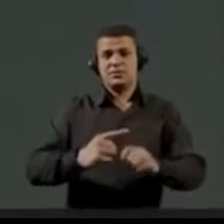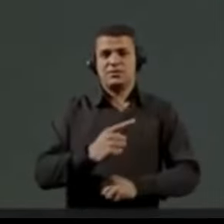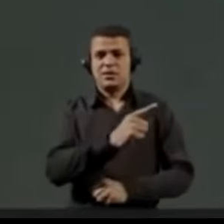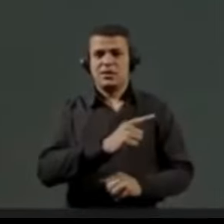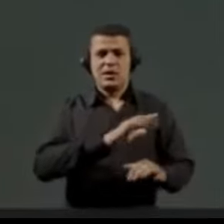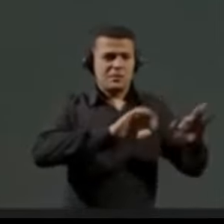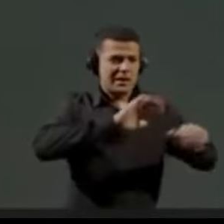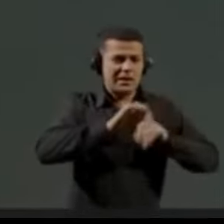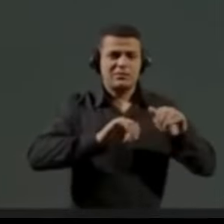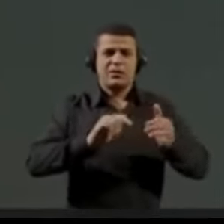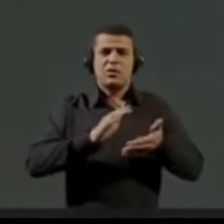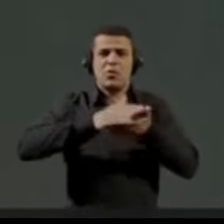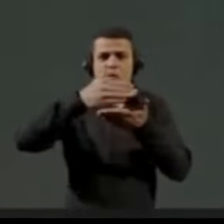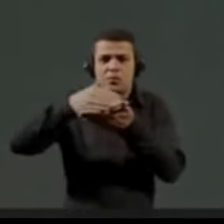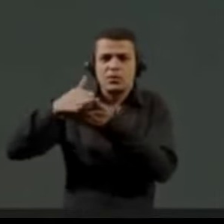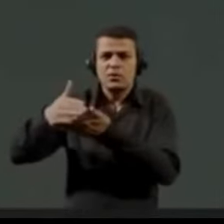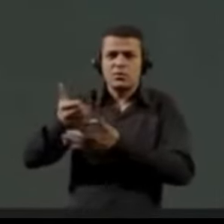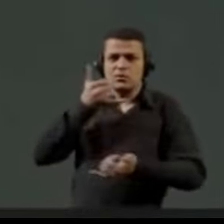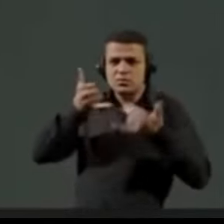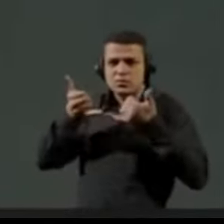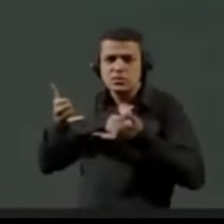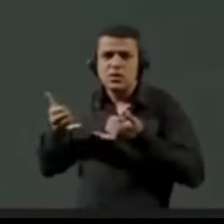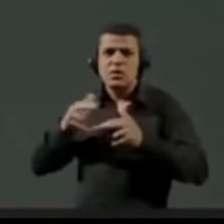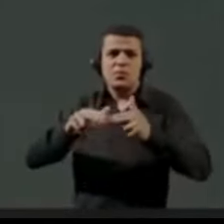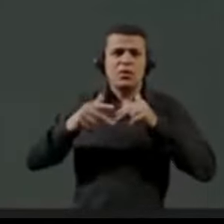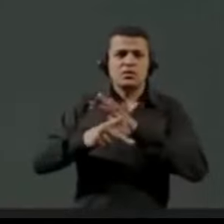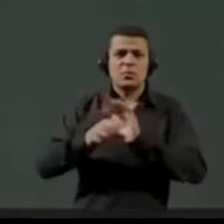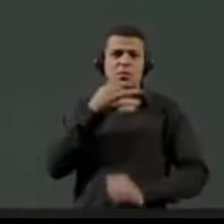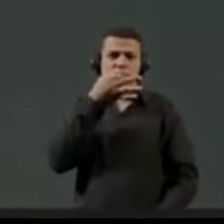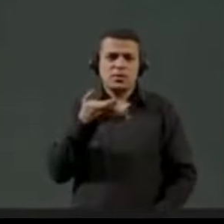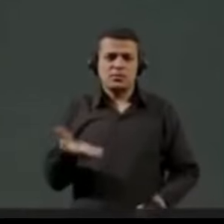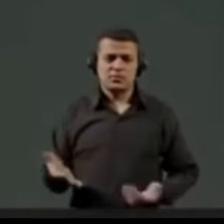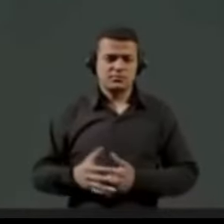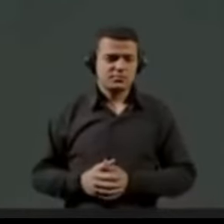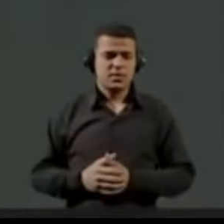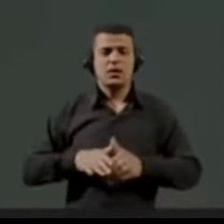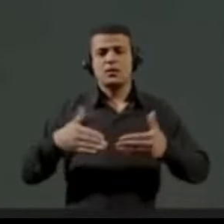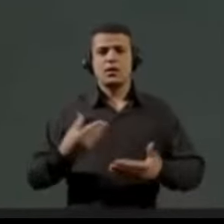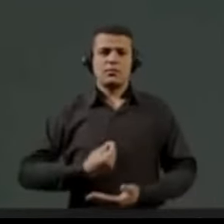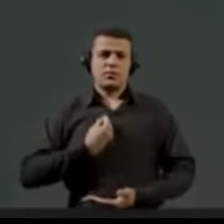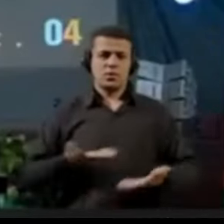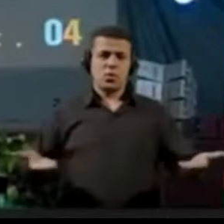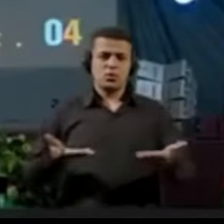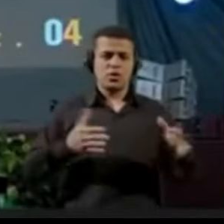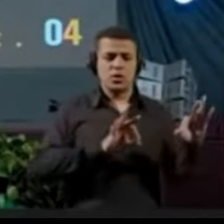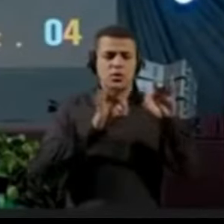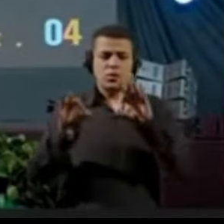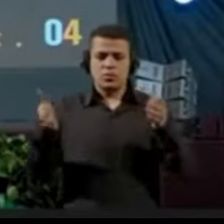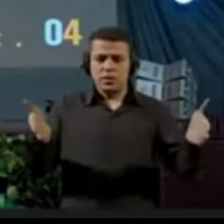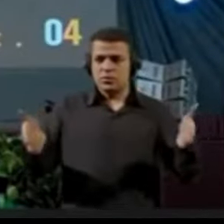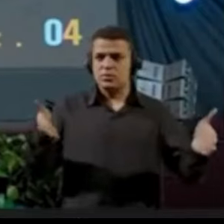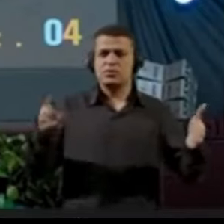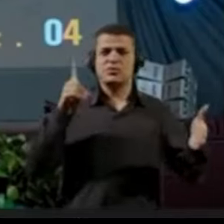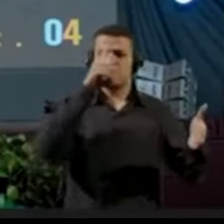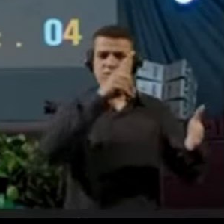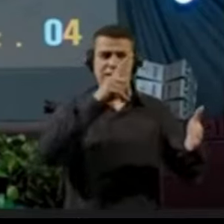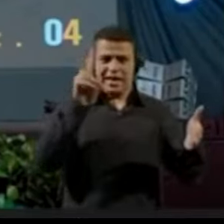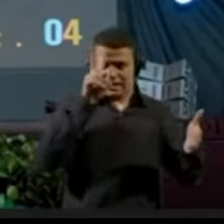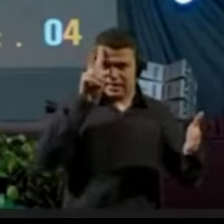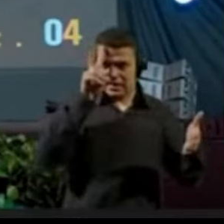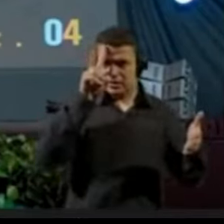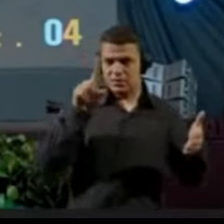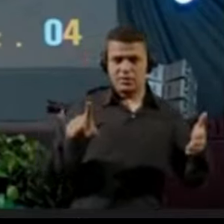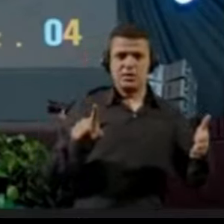para levar computadores e celulares. Por quê? Por causa de suas opiniões. Então, nós estamos vivendo um período muito sombrio. E quem lembram da censura prévia